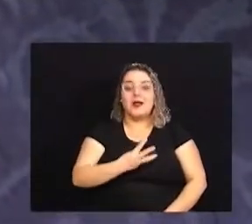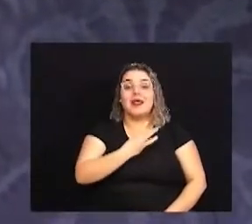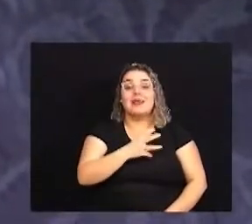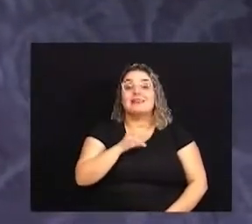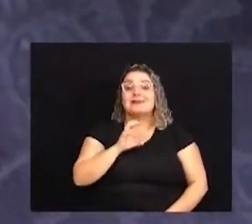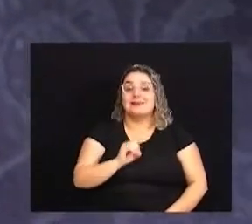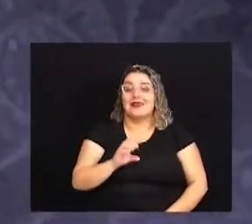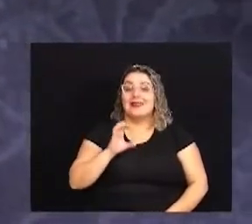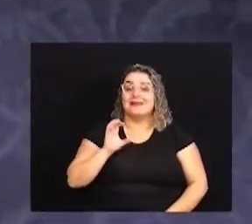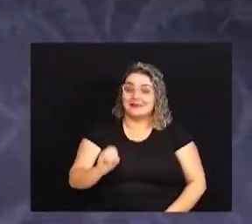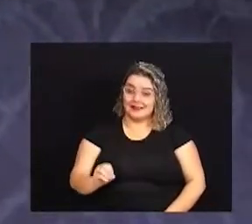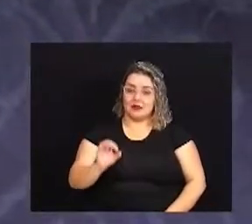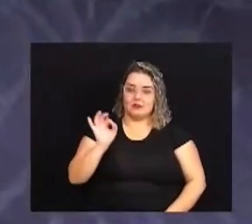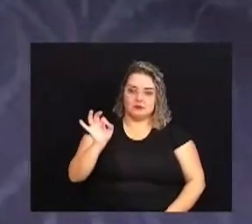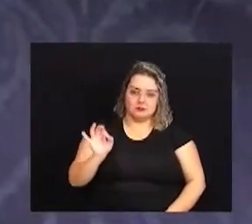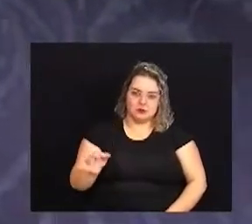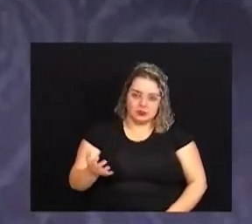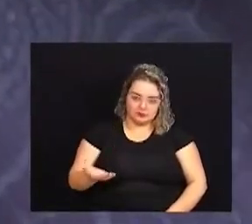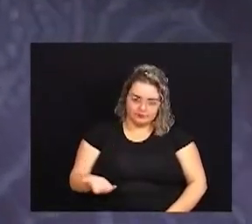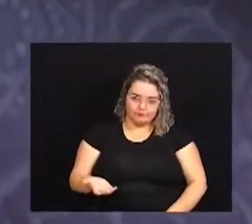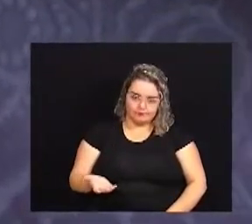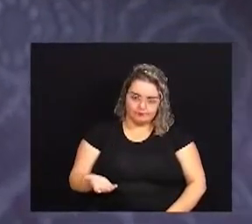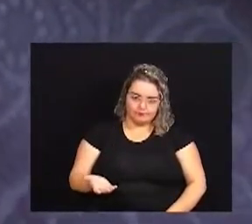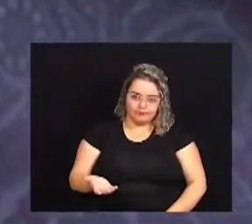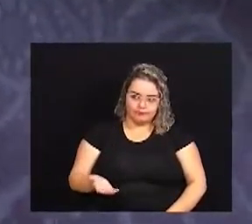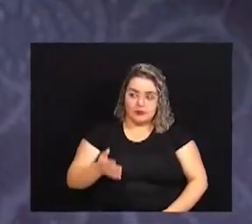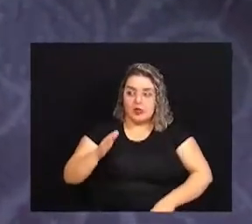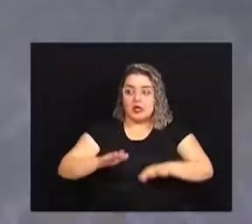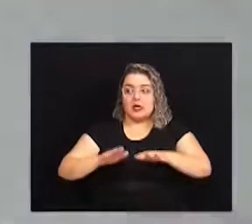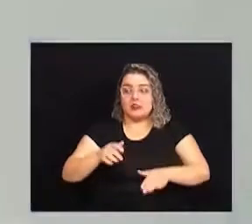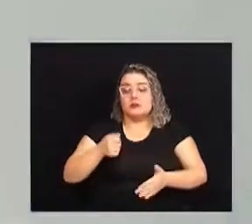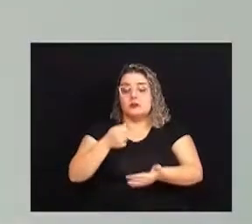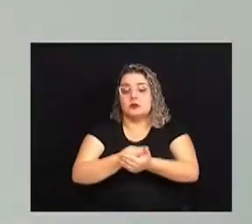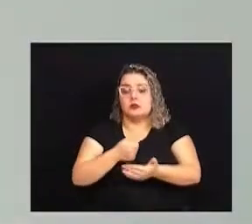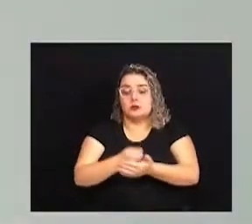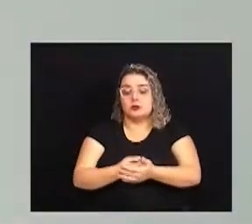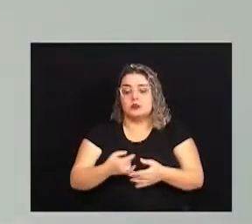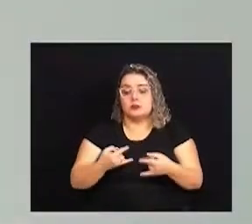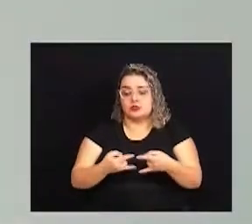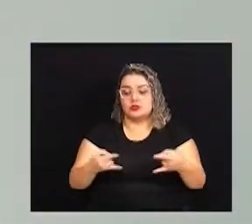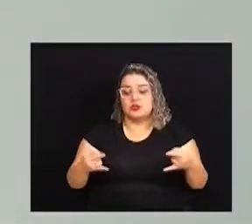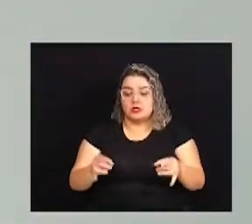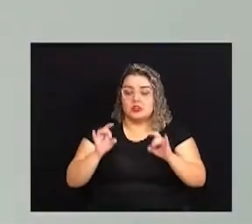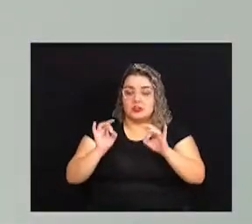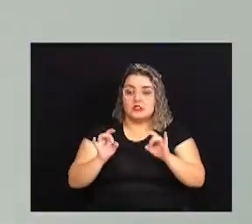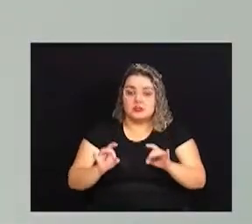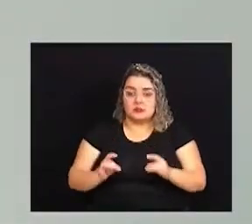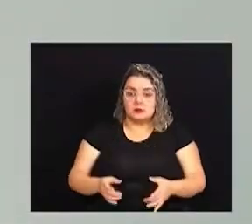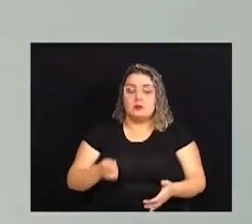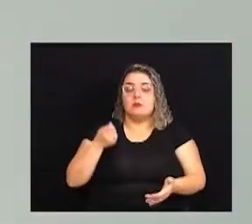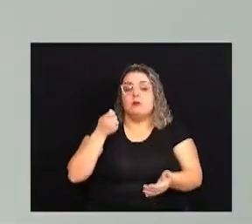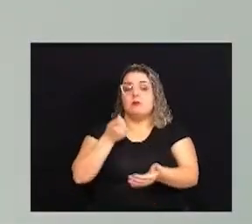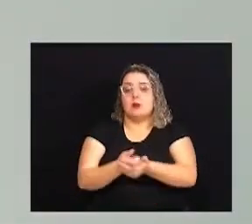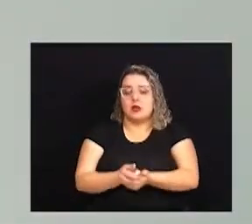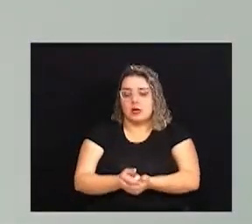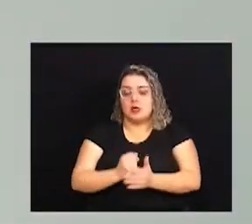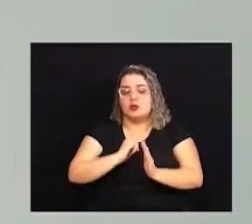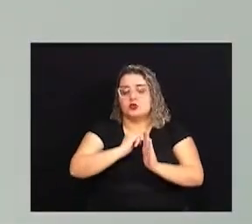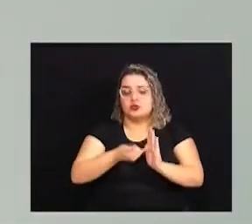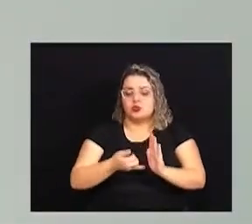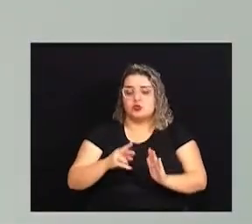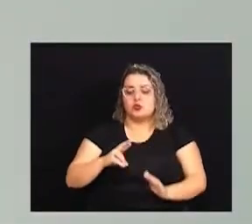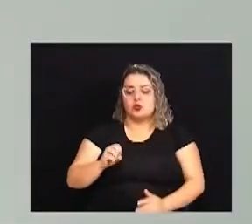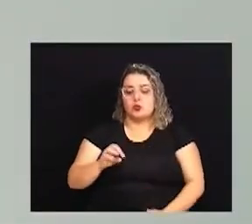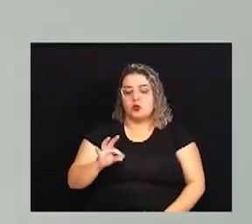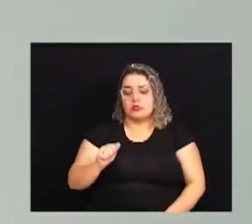300%. Tá? Então, muitas vezes nós somos obrigados a usar um cheque especial, a pagar